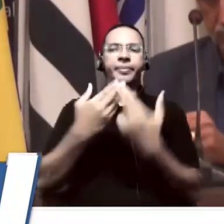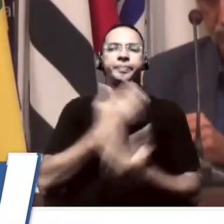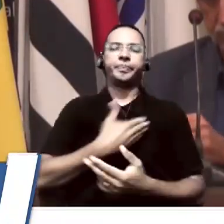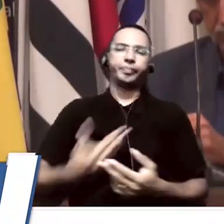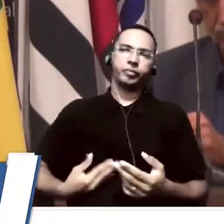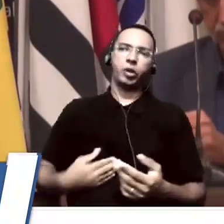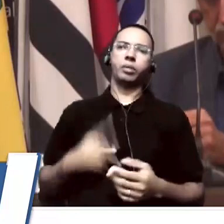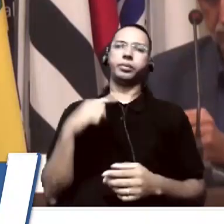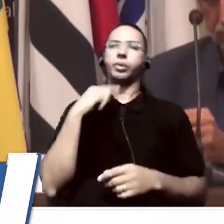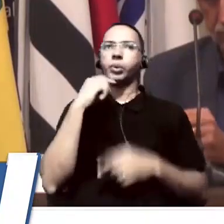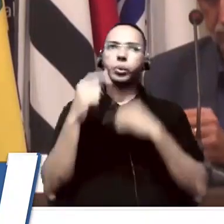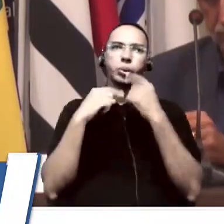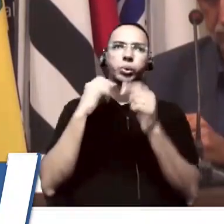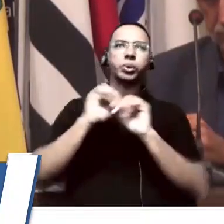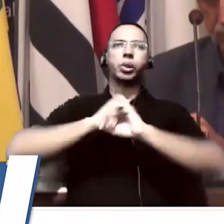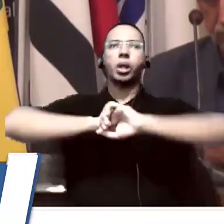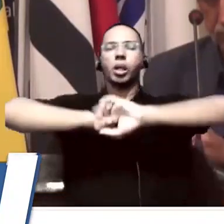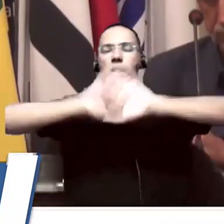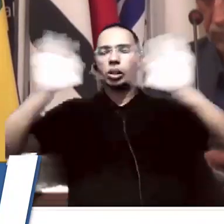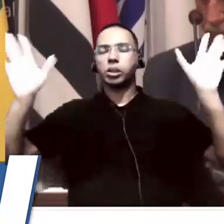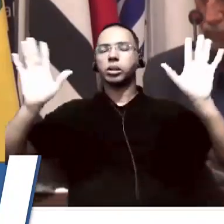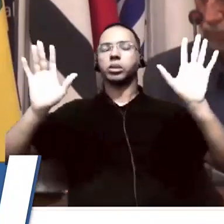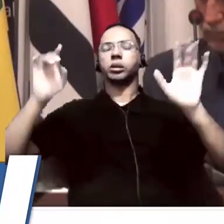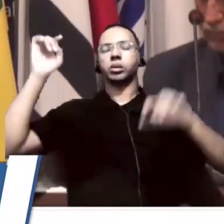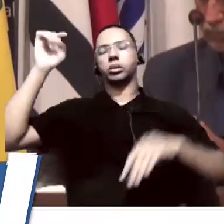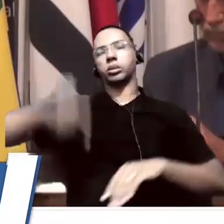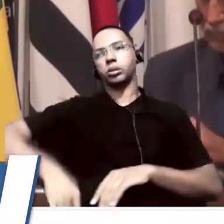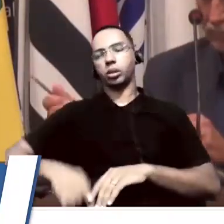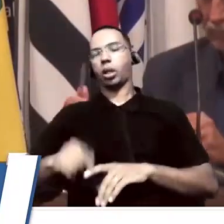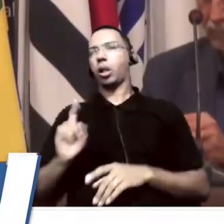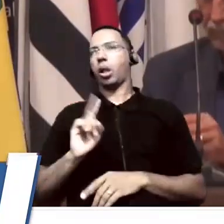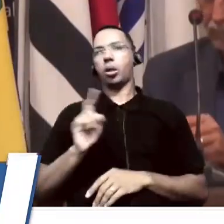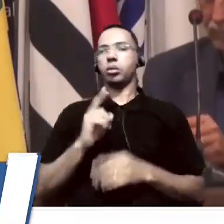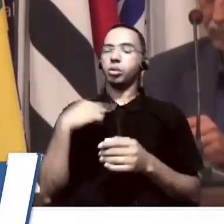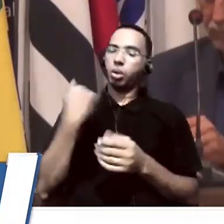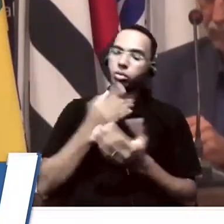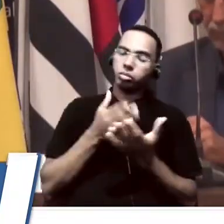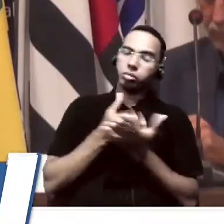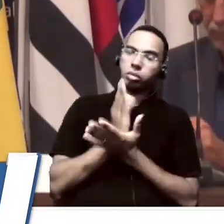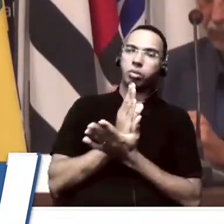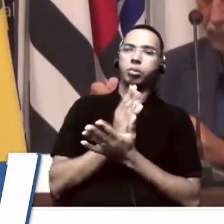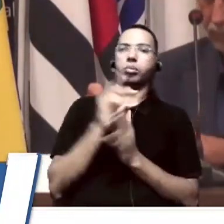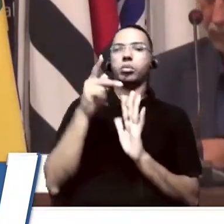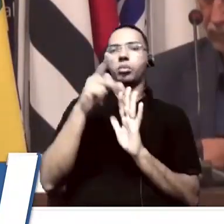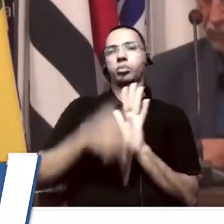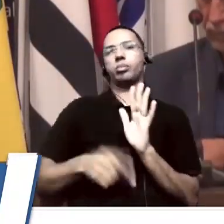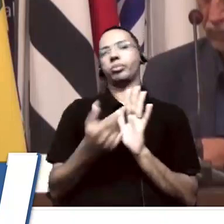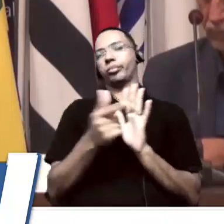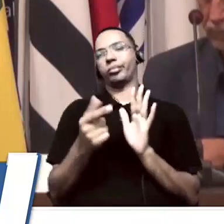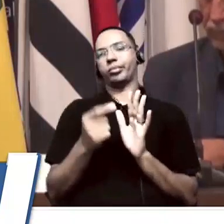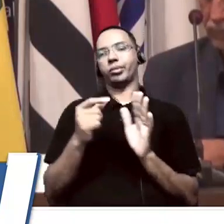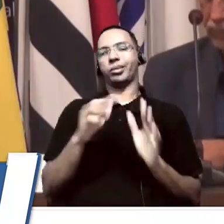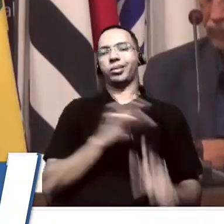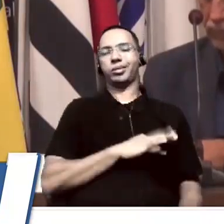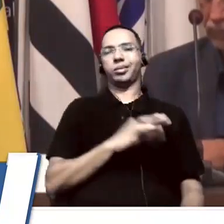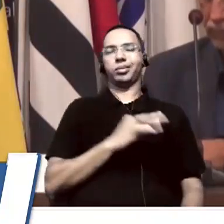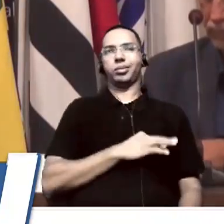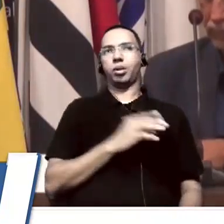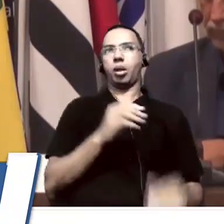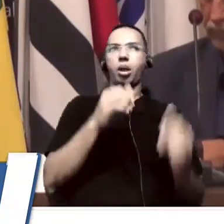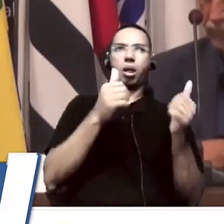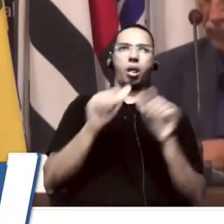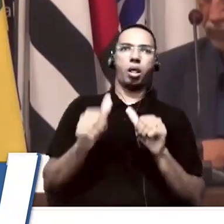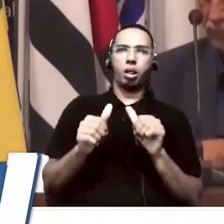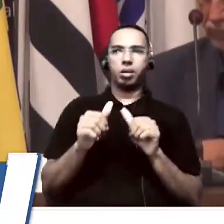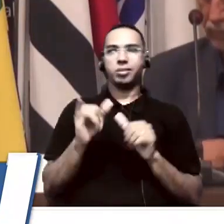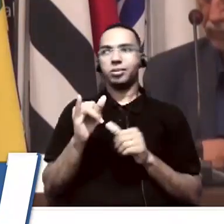as dúvidas, as conclusões, que a gente não aqui, a gente que vai aprovar esse projeto, a gente não tem um poder técnico para avaliar todo o projeto da